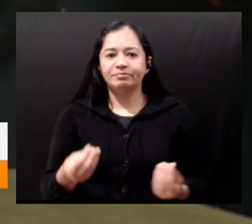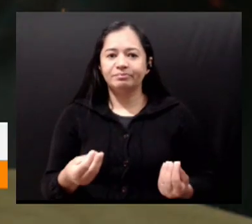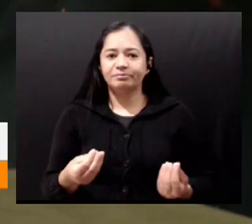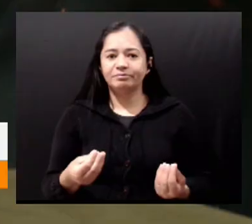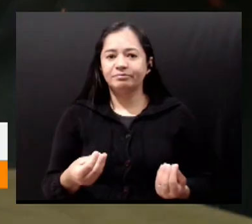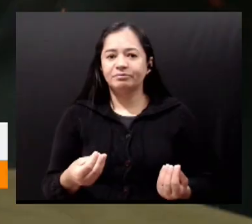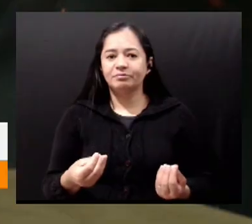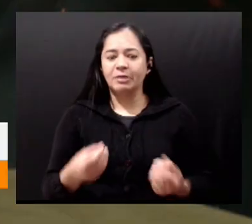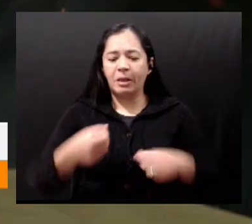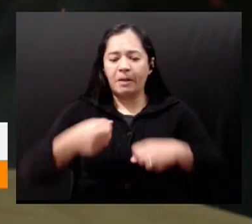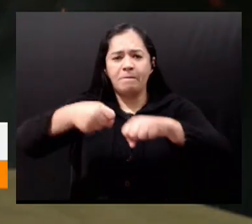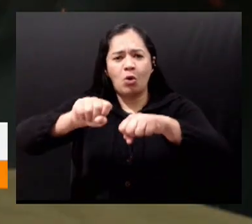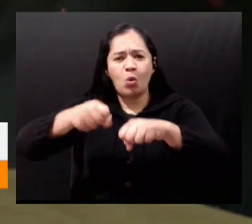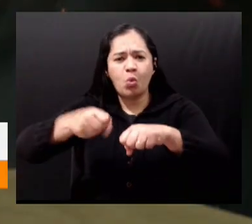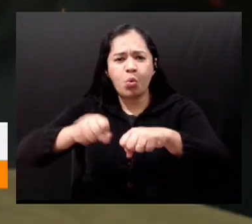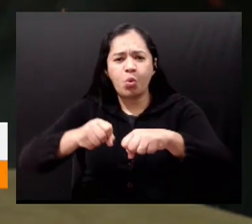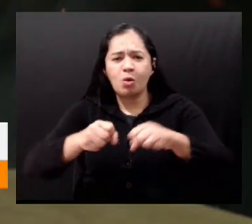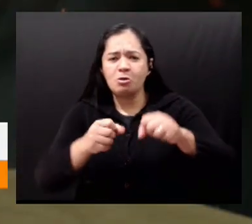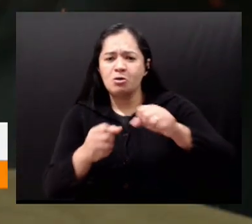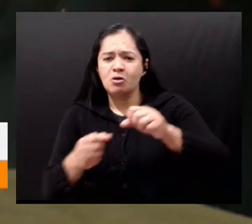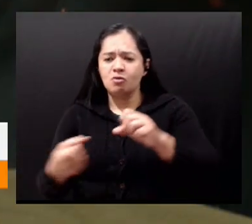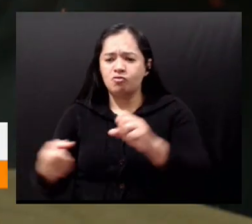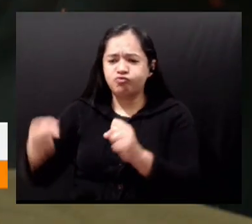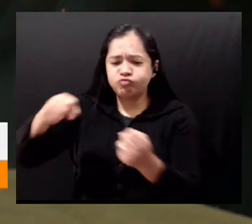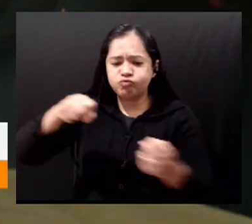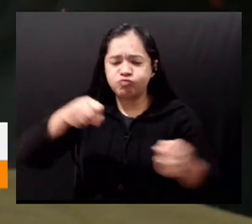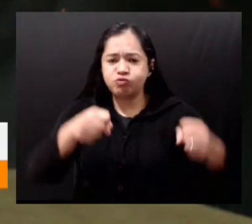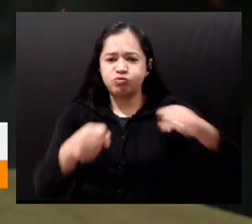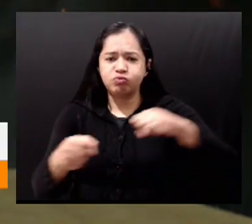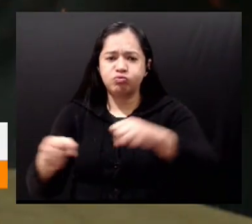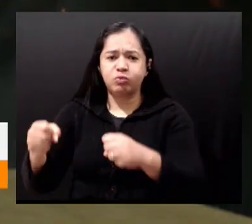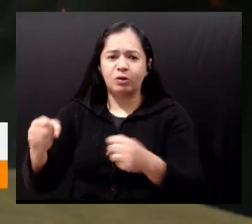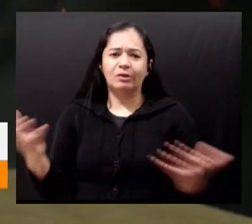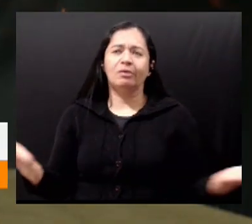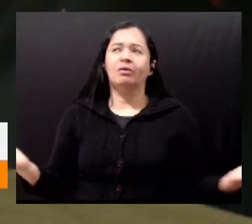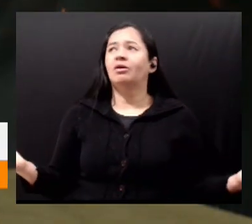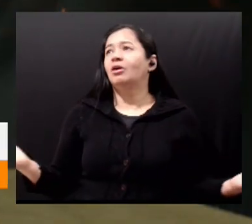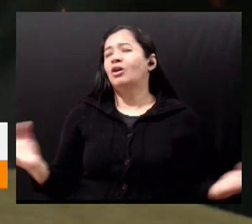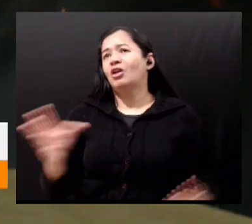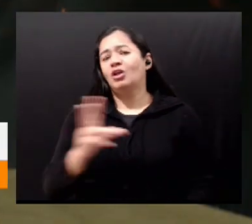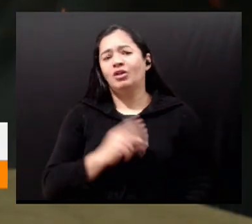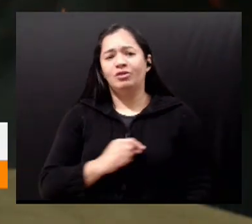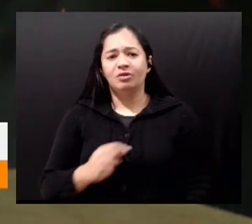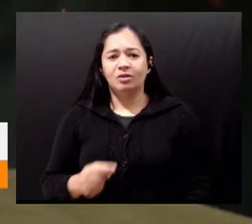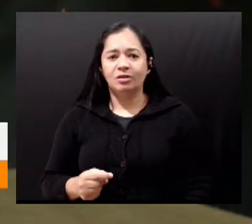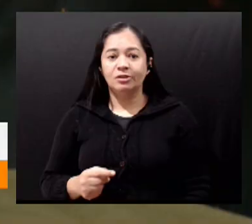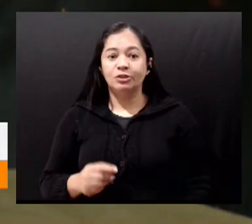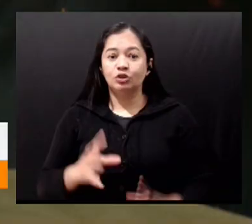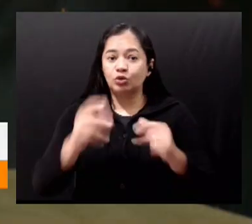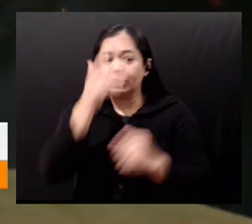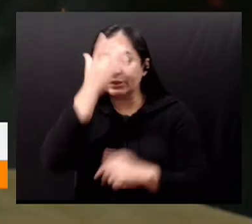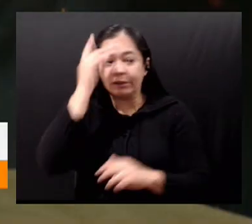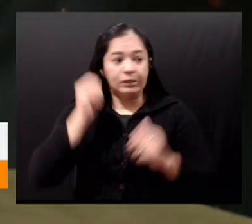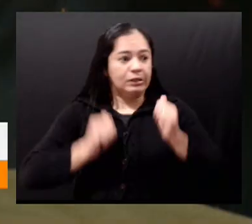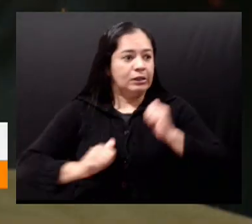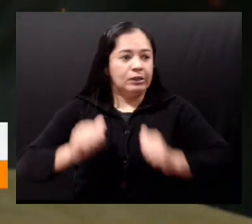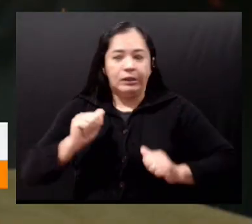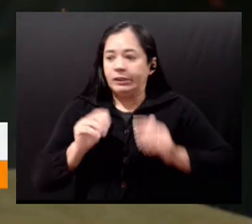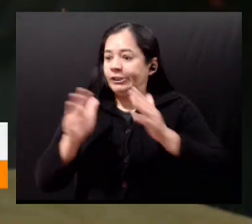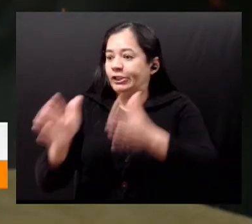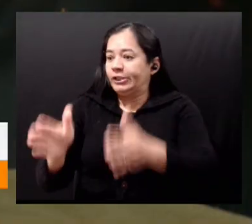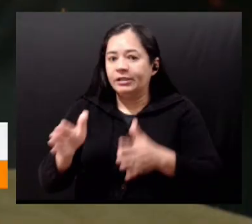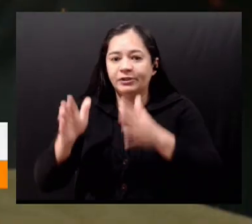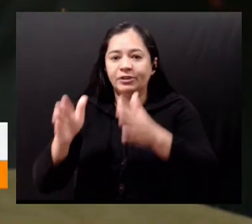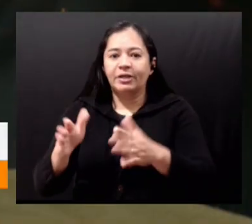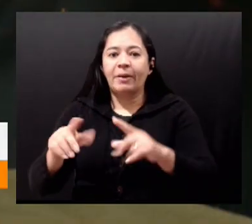motos entrando em locais também que pulando o canteiro e indo, todo mundo numa ansiedade de chegar, de chegar. E o sinal, eu vou falar um